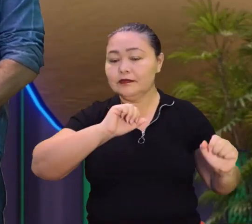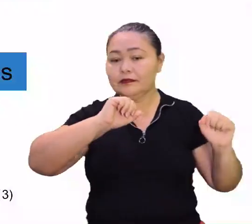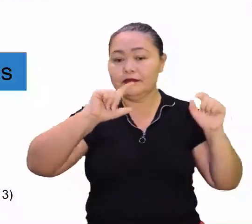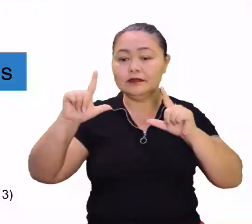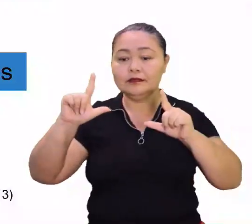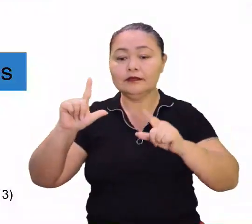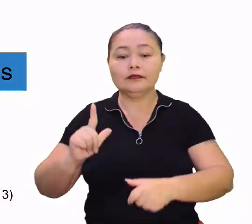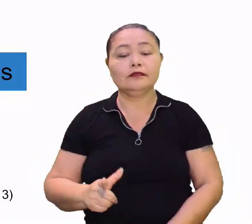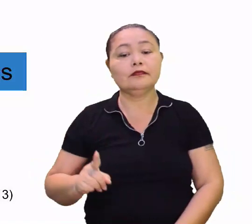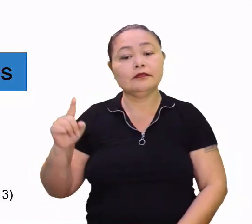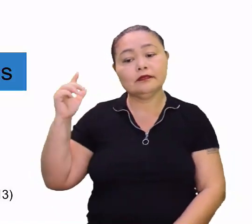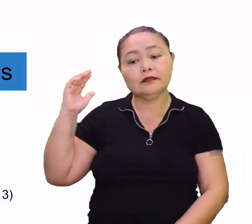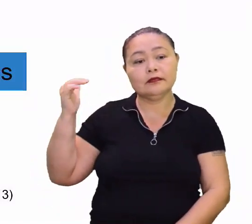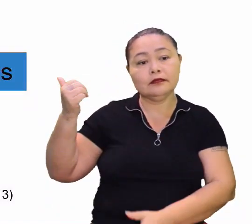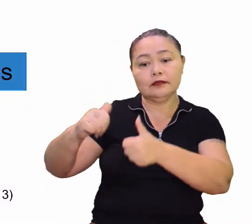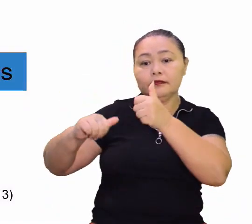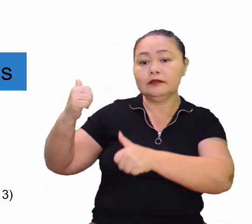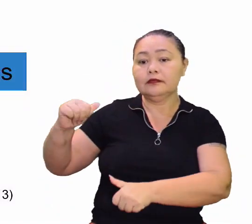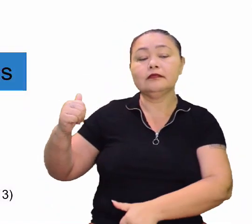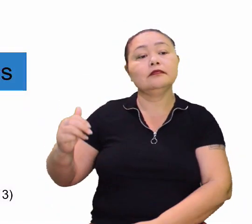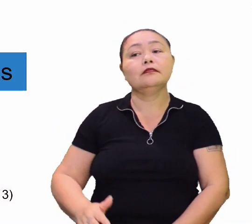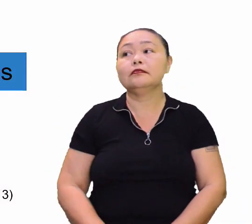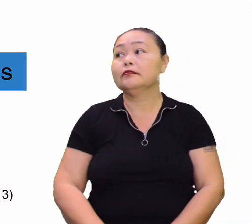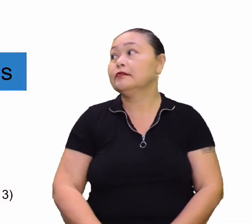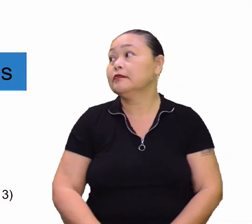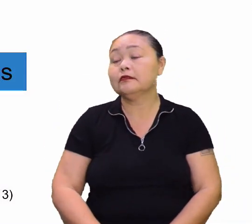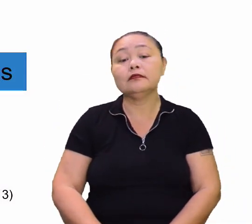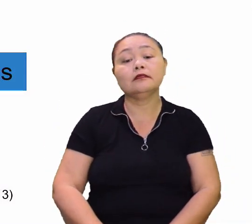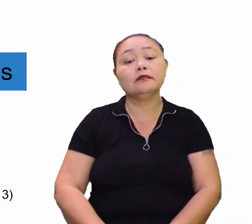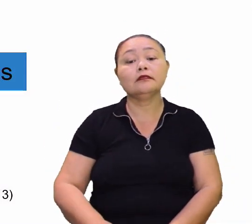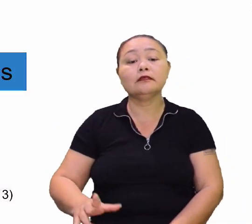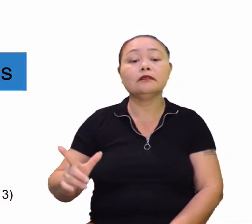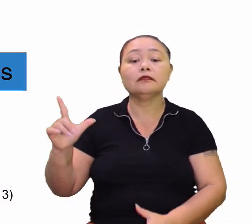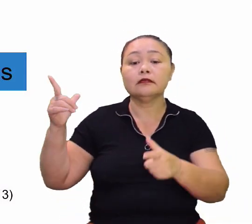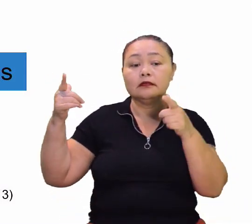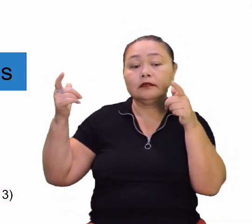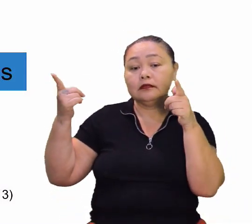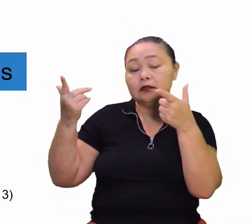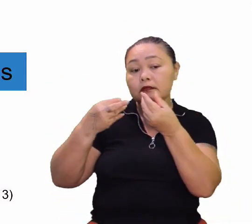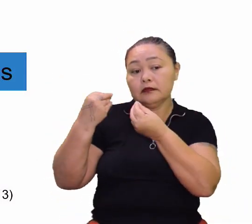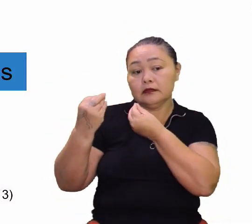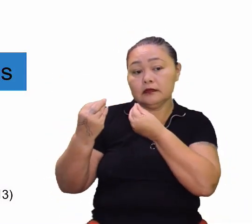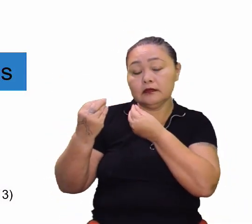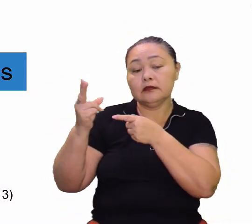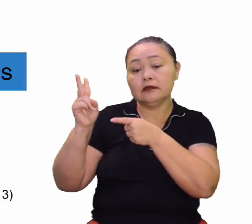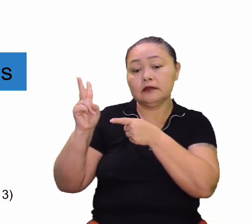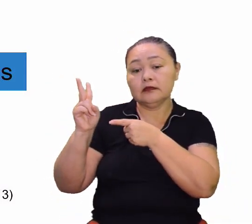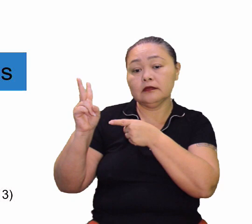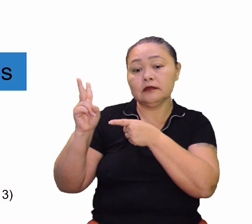lá. Perfeito. Mais um item para a gente analisar. Como reduzir a chuva ácida?